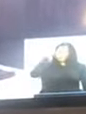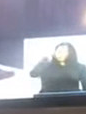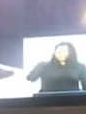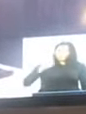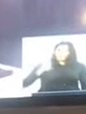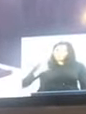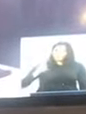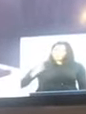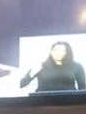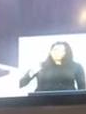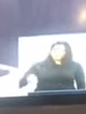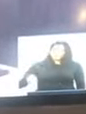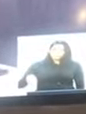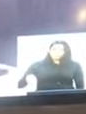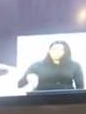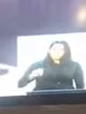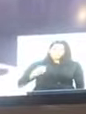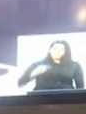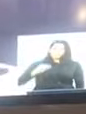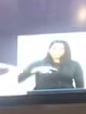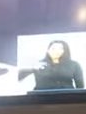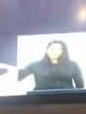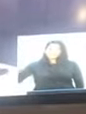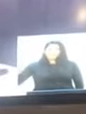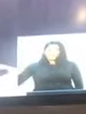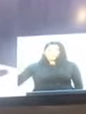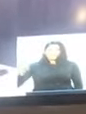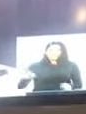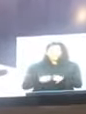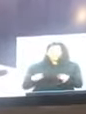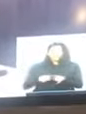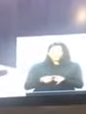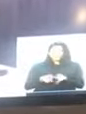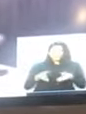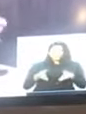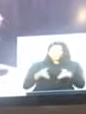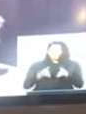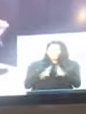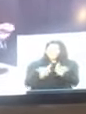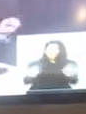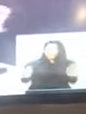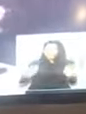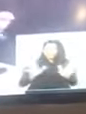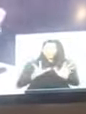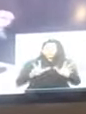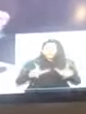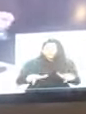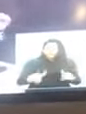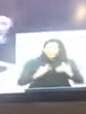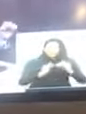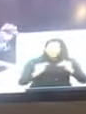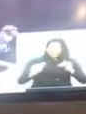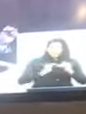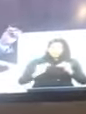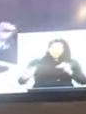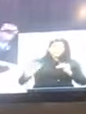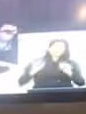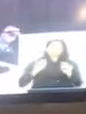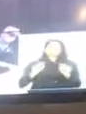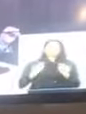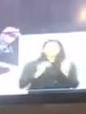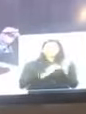O prefeito Edson Sá duplicou toda a estrada que liga a sede do município